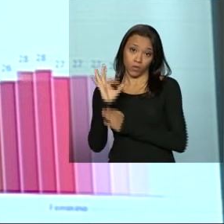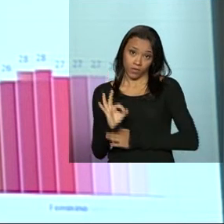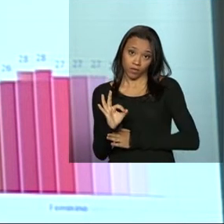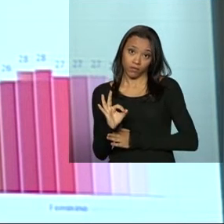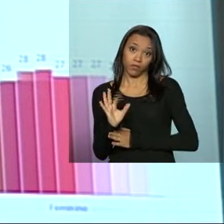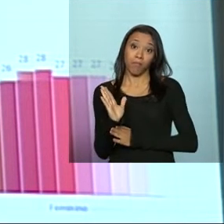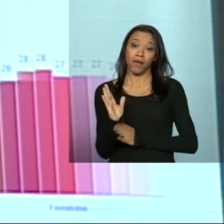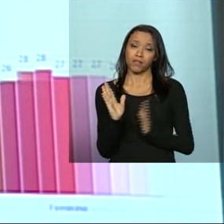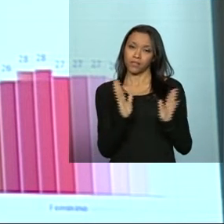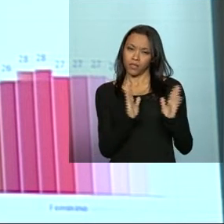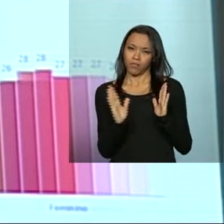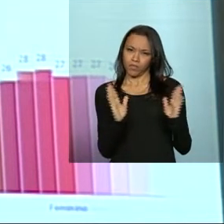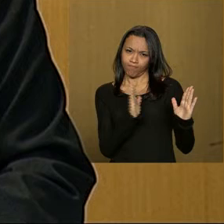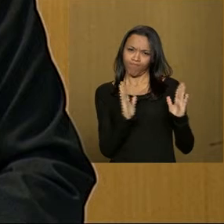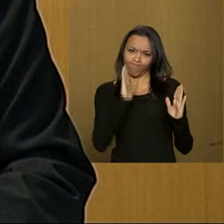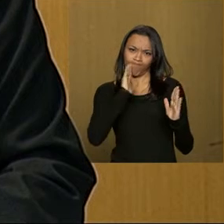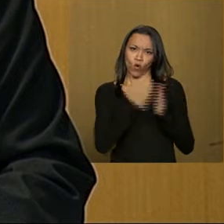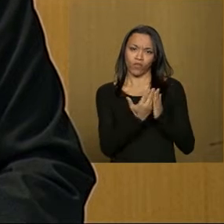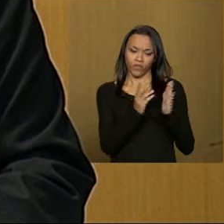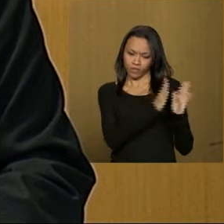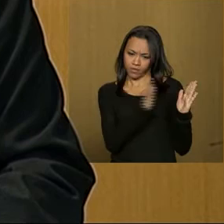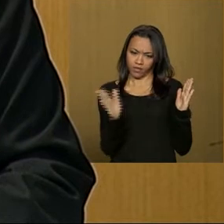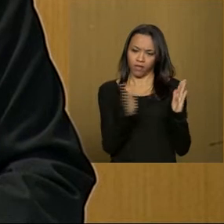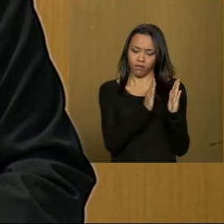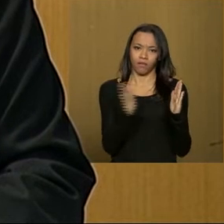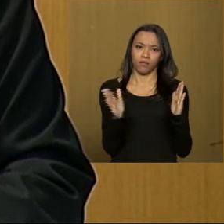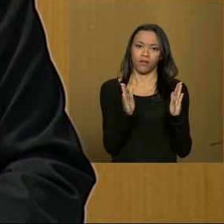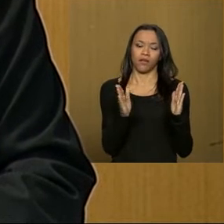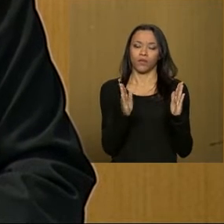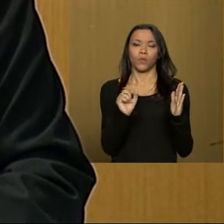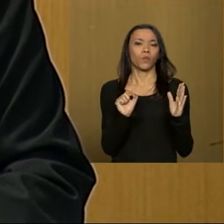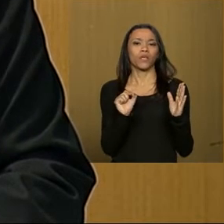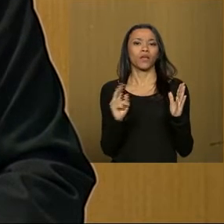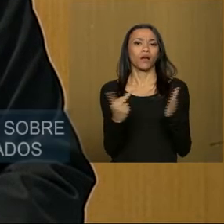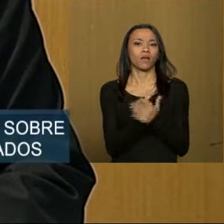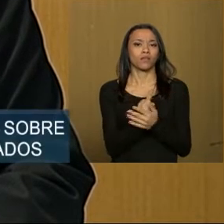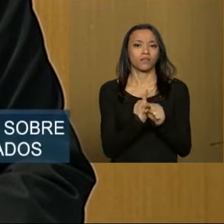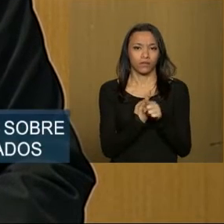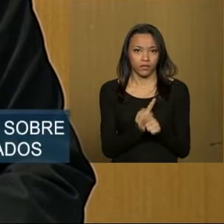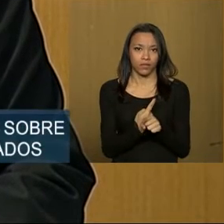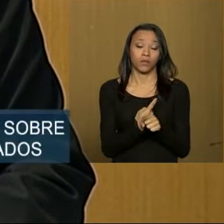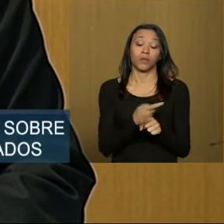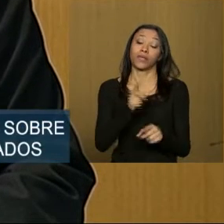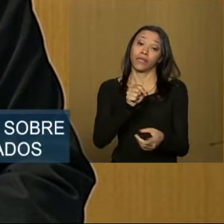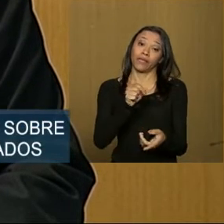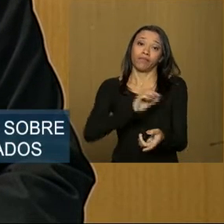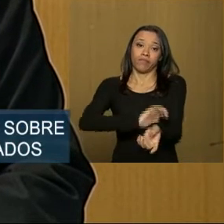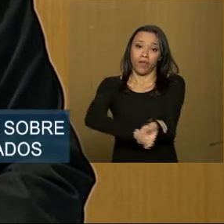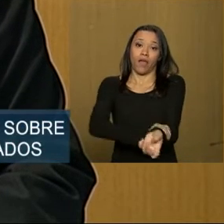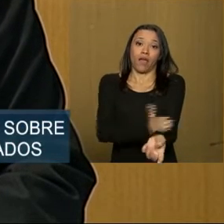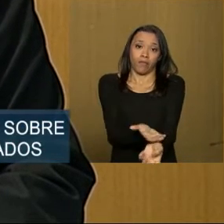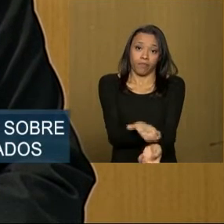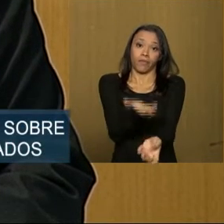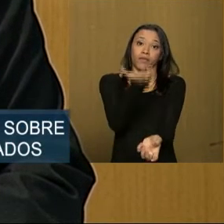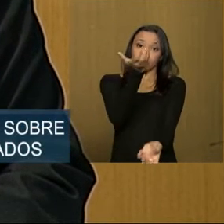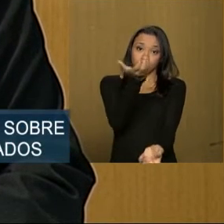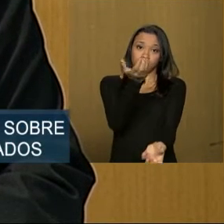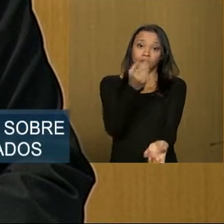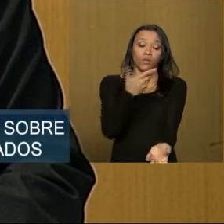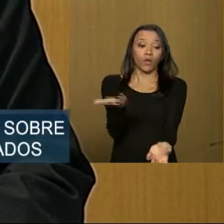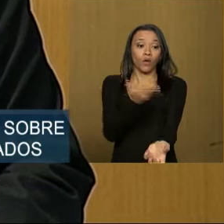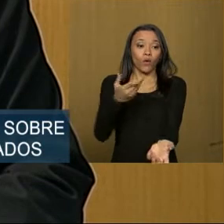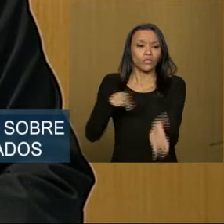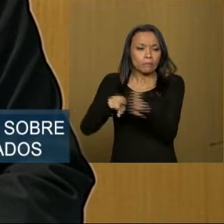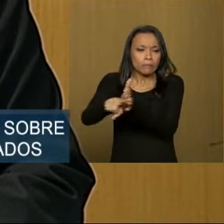do intervalo de confiança. Então, a tendência da hipertensão autorreferida na